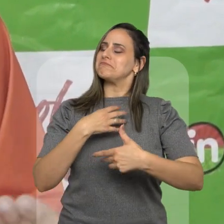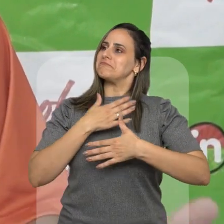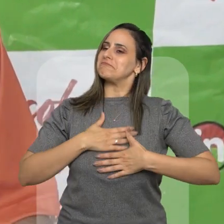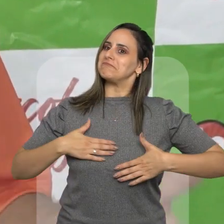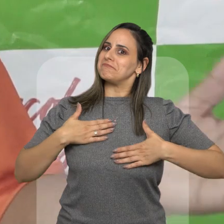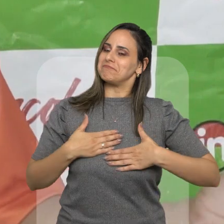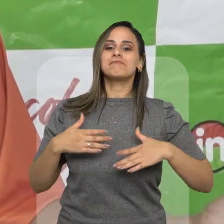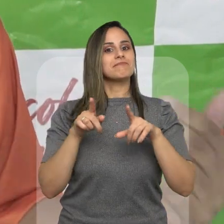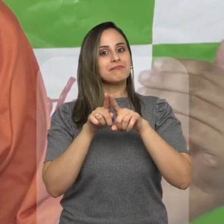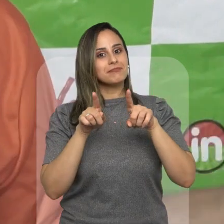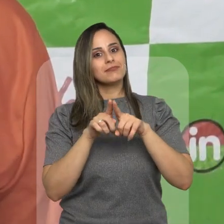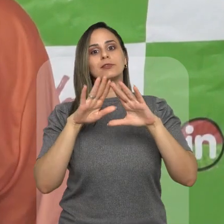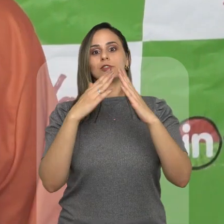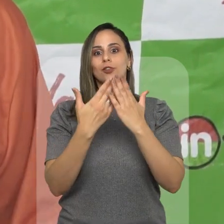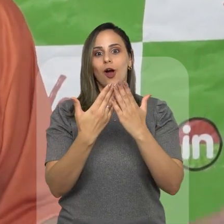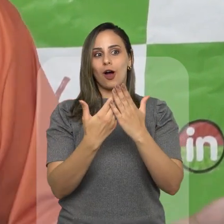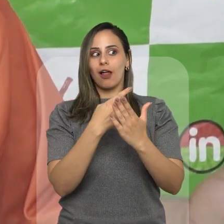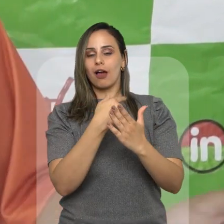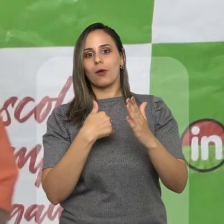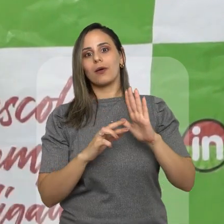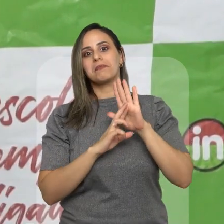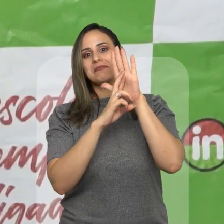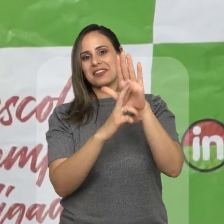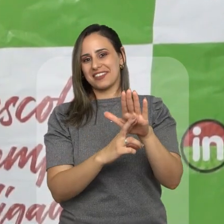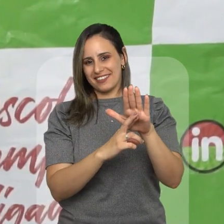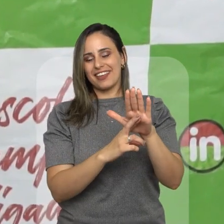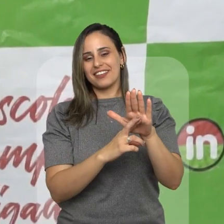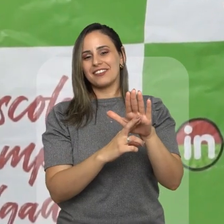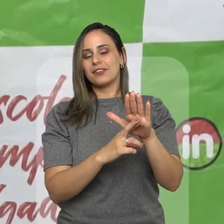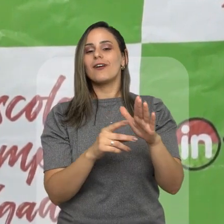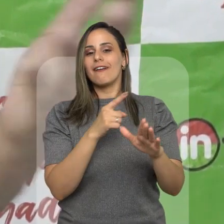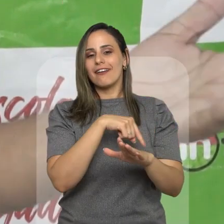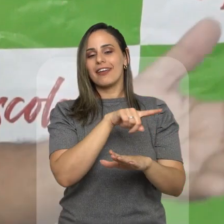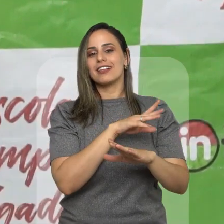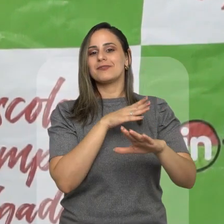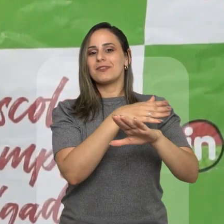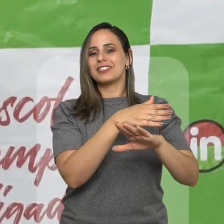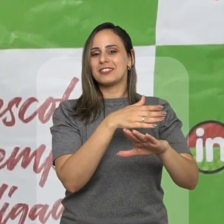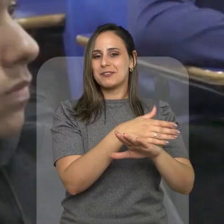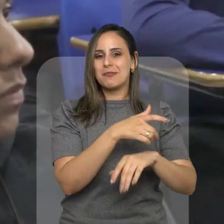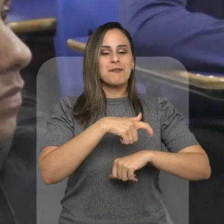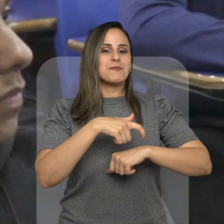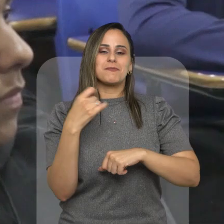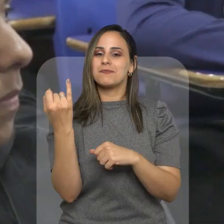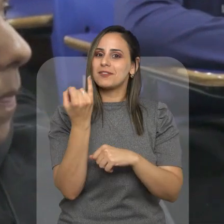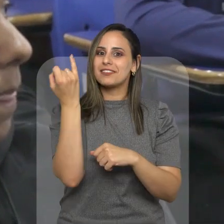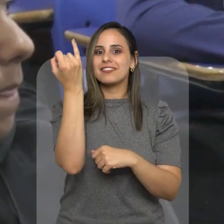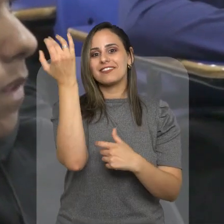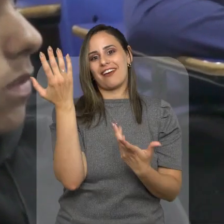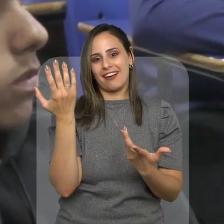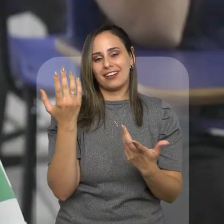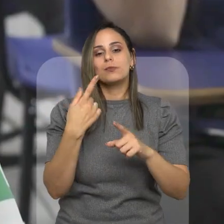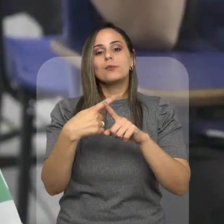e também a escola que eu represento nesse momento, na parte da Olimpíada, participar junto com os alunos desse momento tão importante